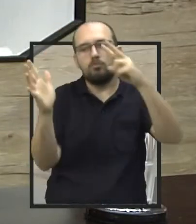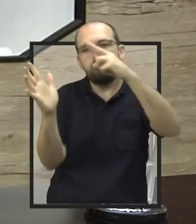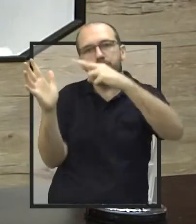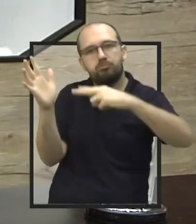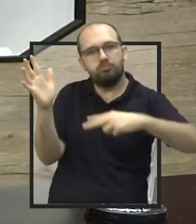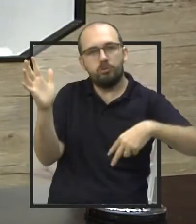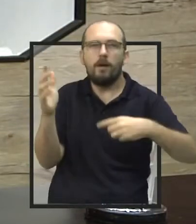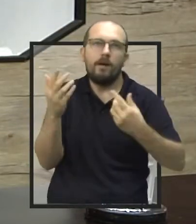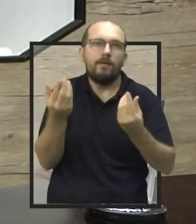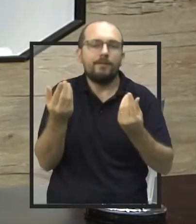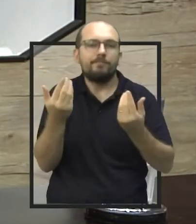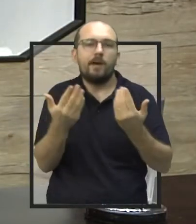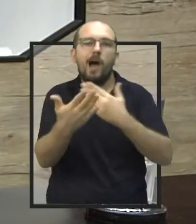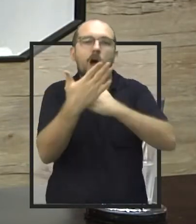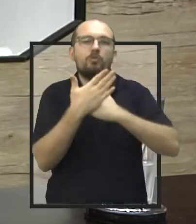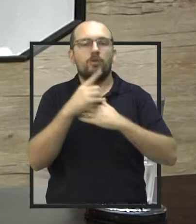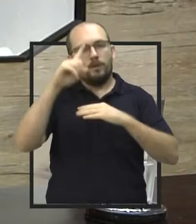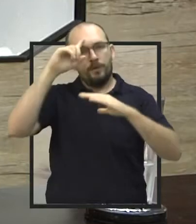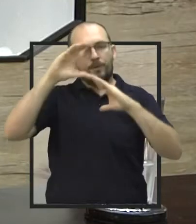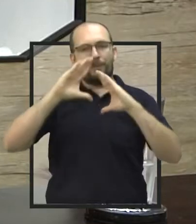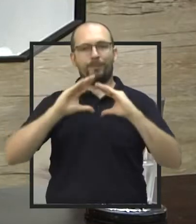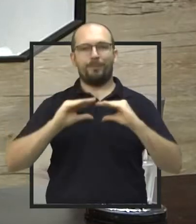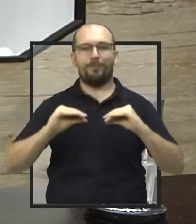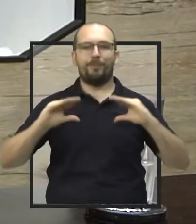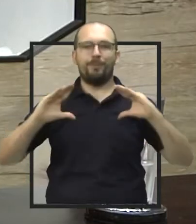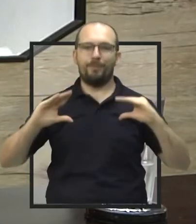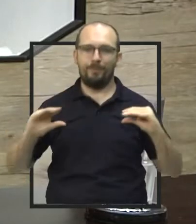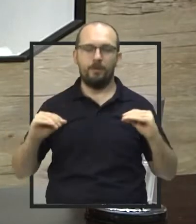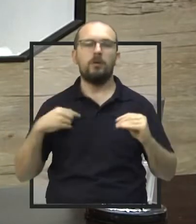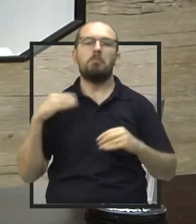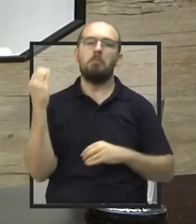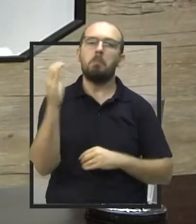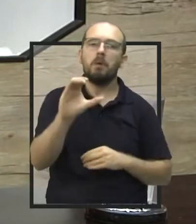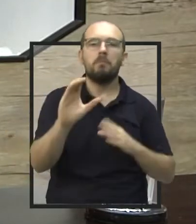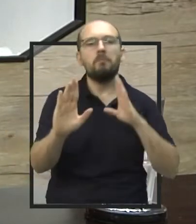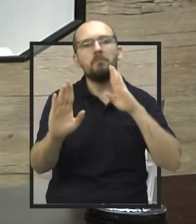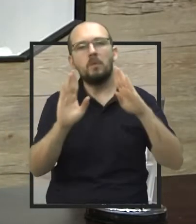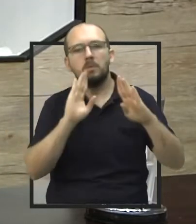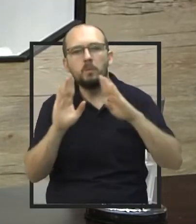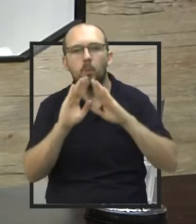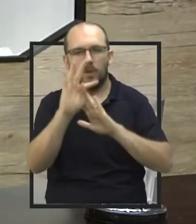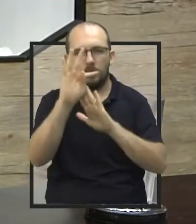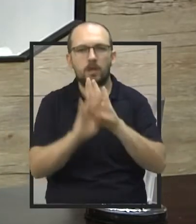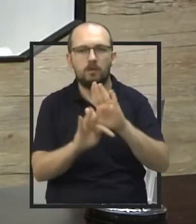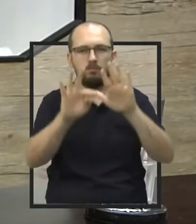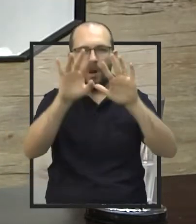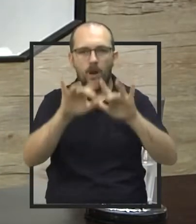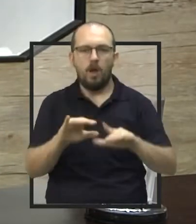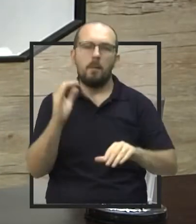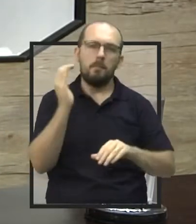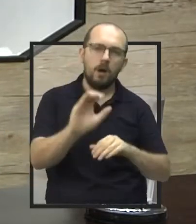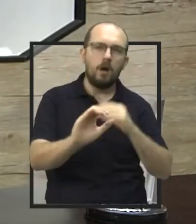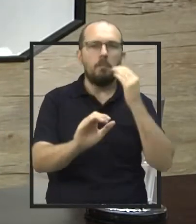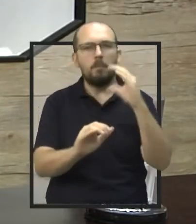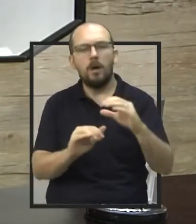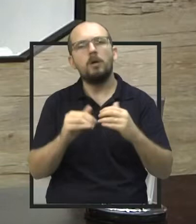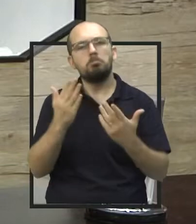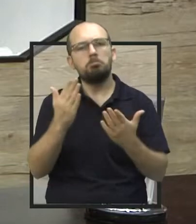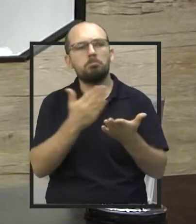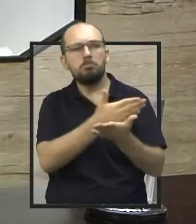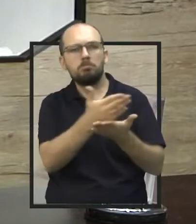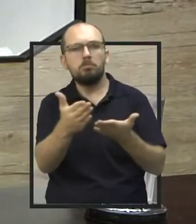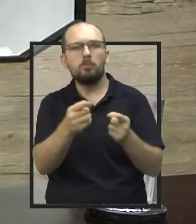crônica sobre algum assunto que tinha me deixado muito chateada, ou muito triste, ou muito cansada. Reflexões,